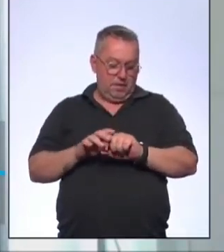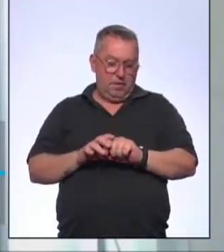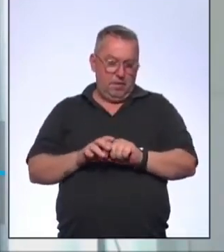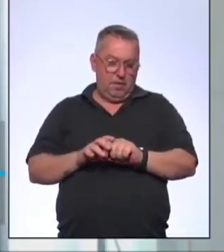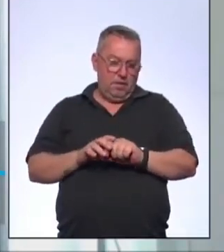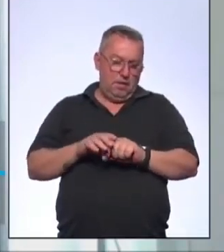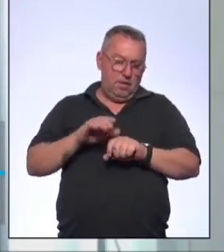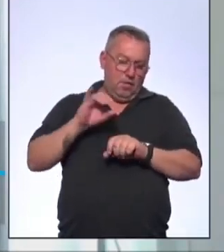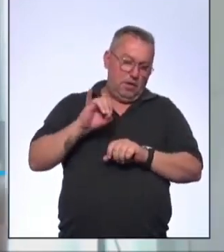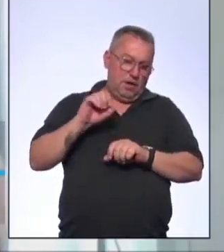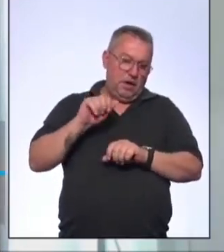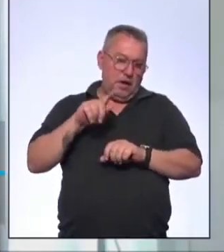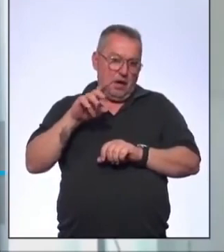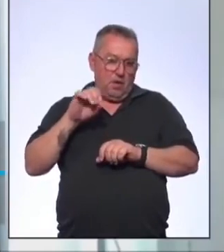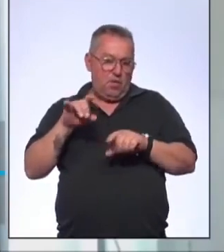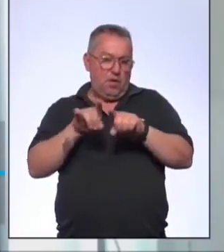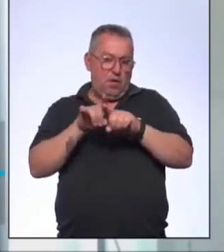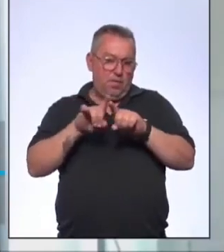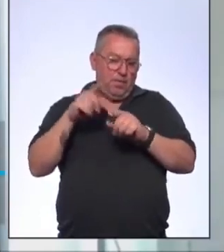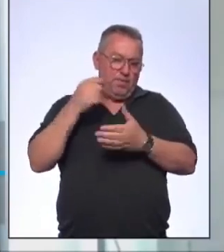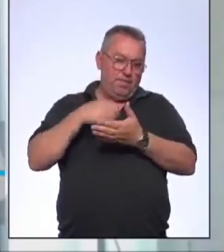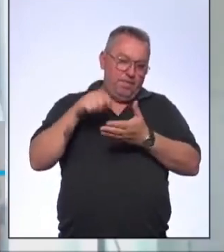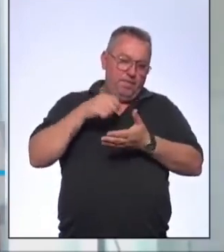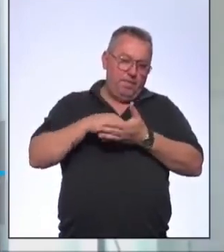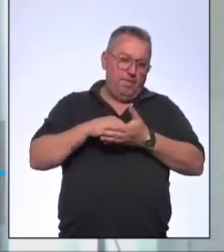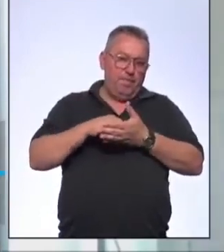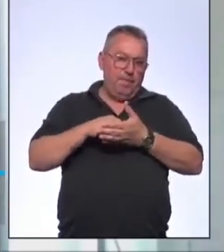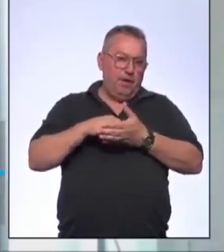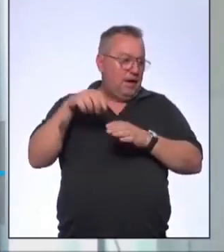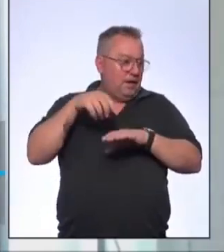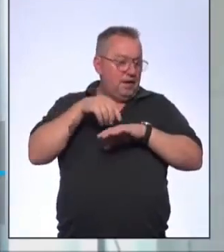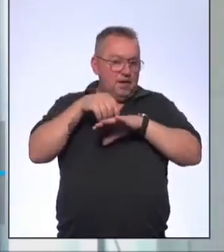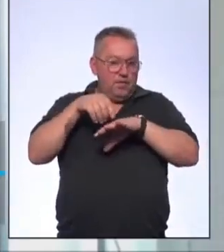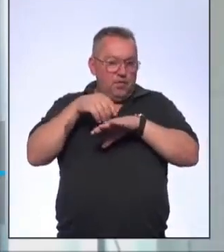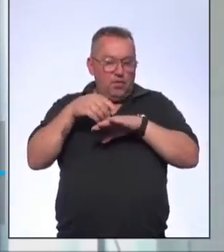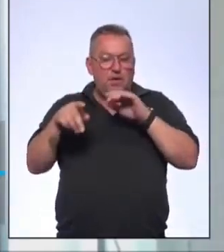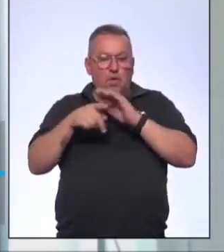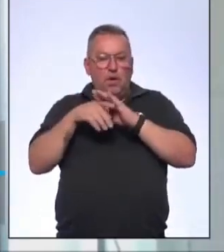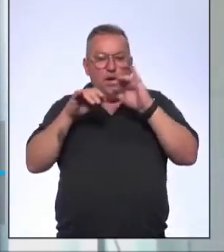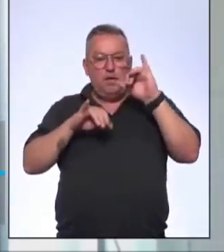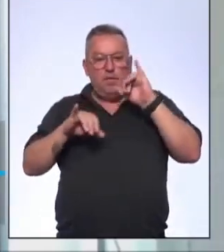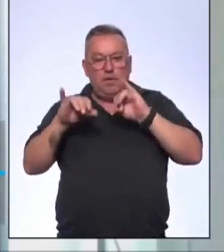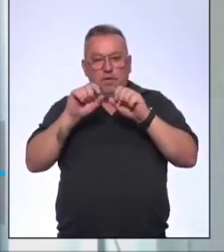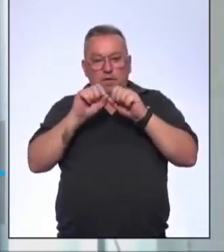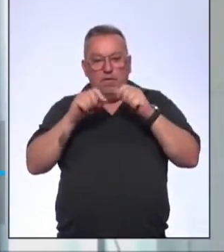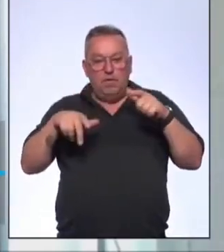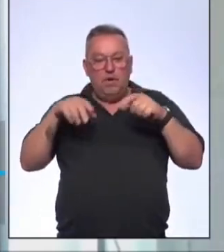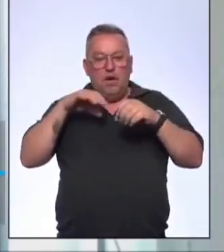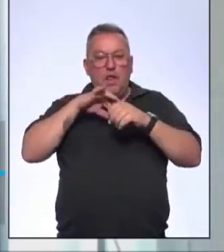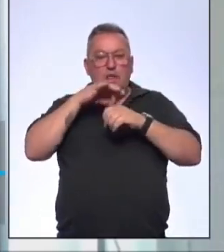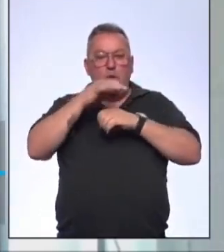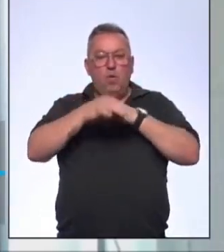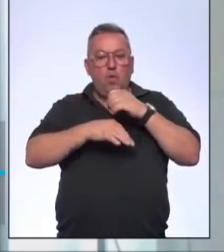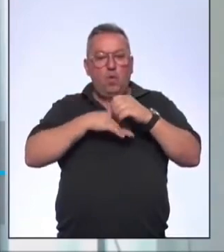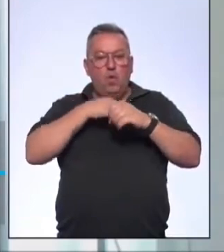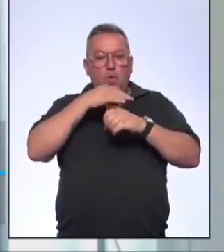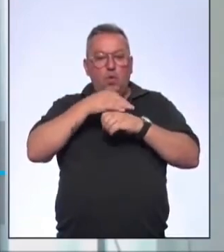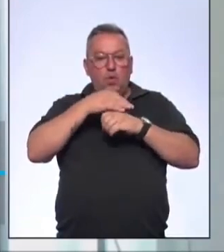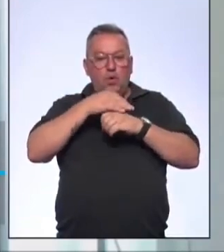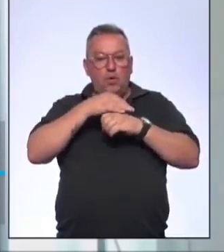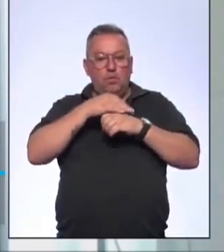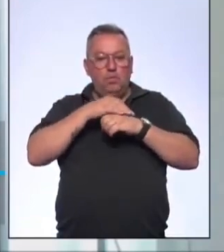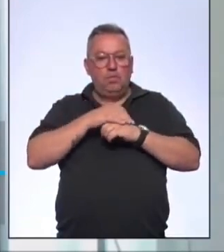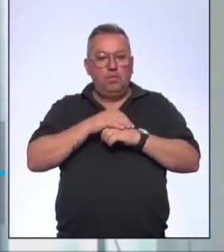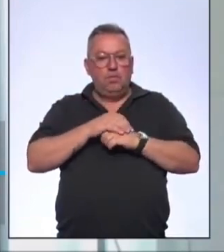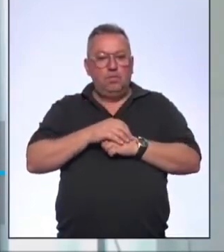o Iago, do Carlos, escreveu: neurotransmissores são substâncias químicas produzidas pelos neurônios.